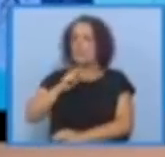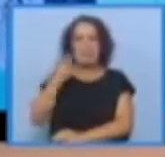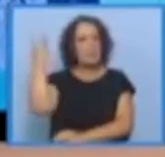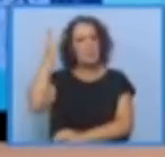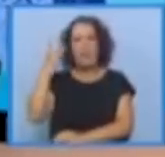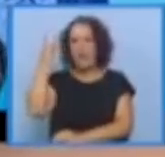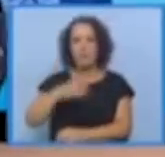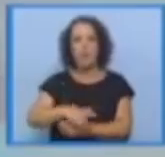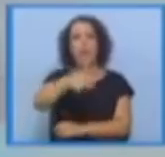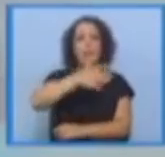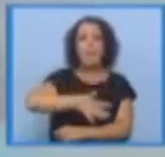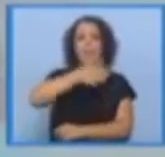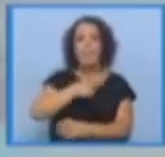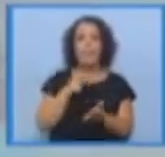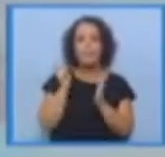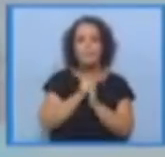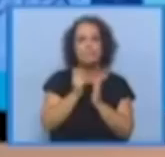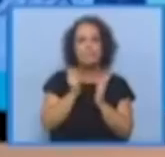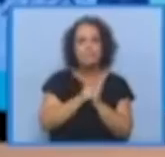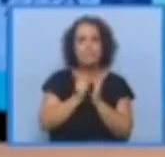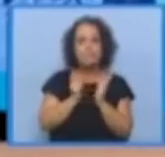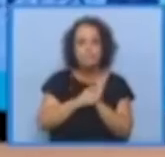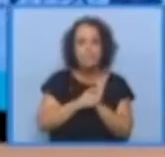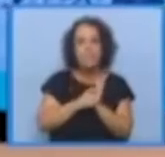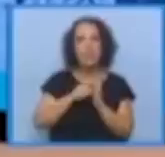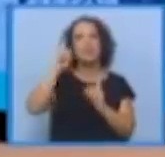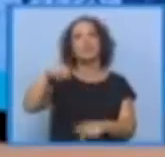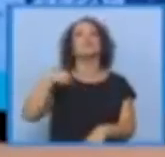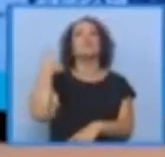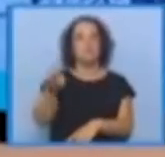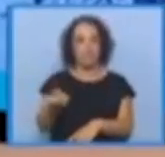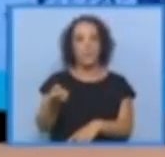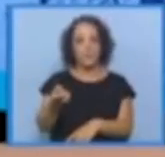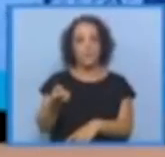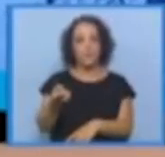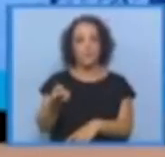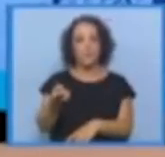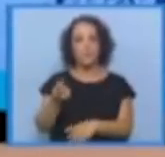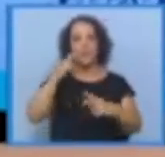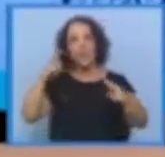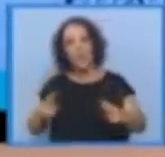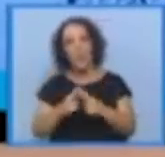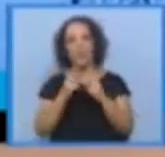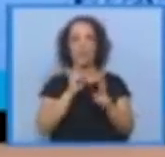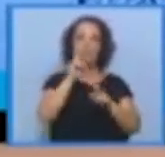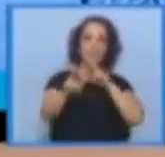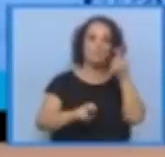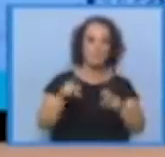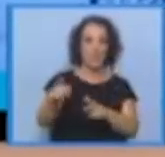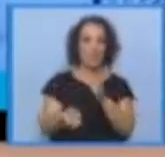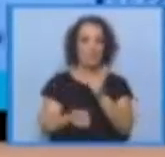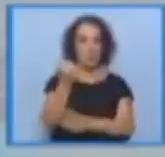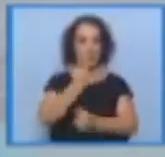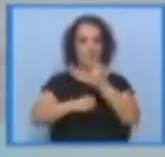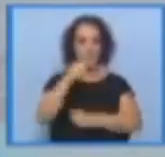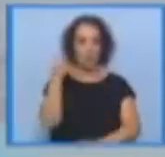iam dizendo e eu tomei nota de tudo o que perguntavam e depois respondi através de alguns encontros. E assim os movimentos jovens Shalom são